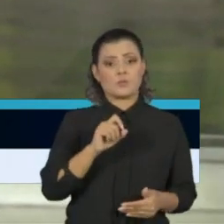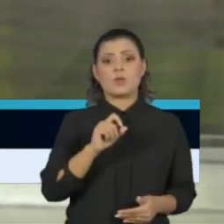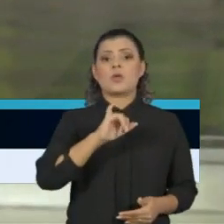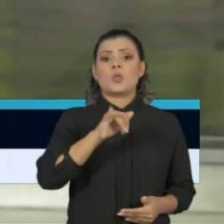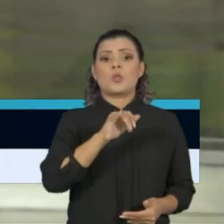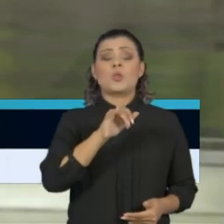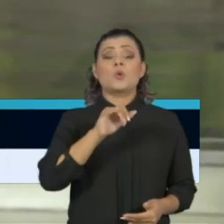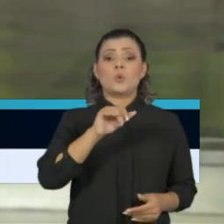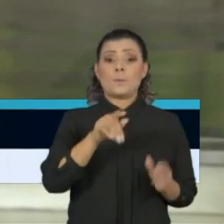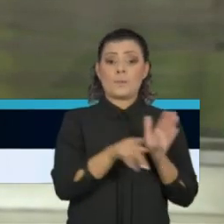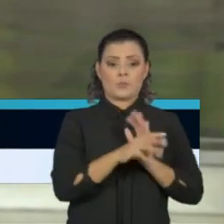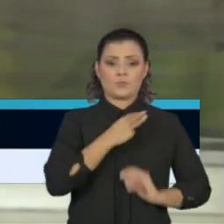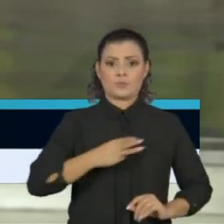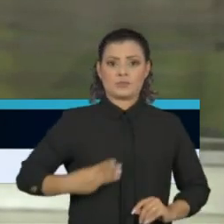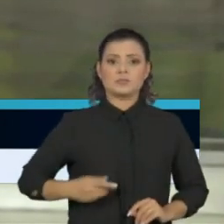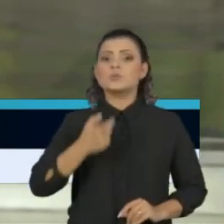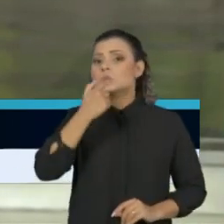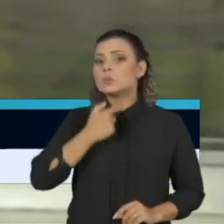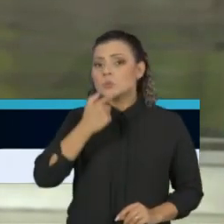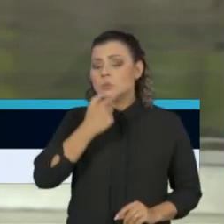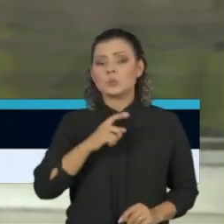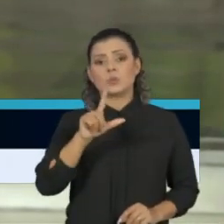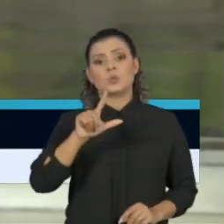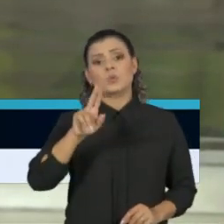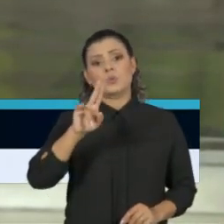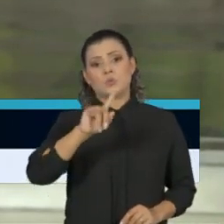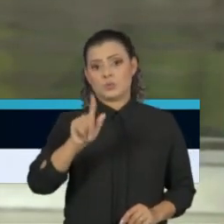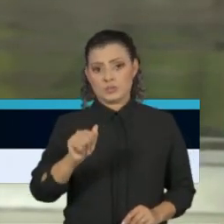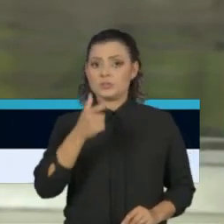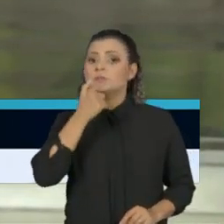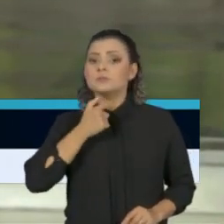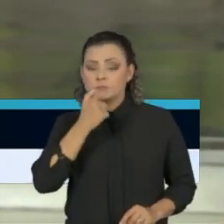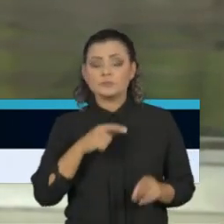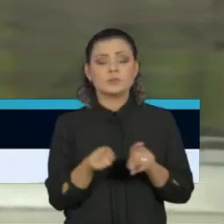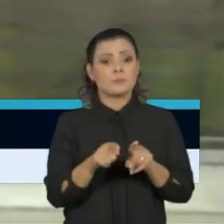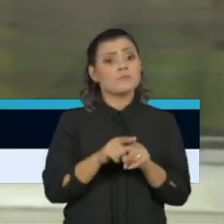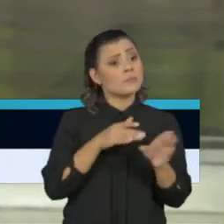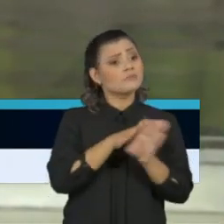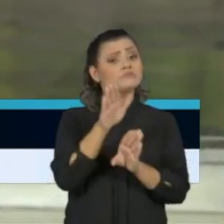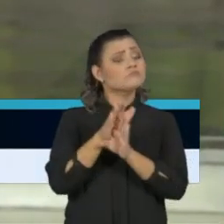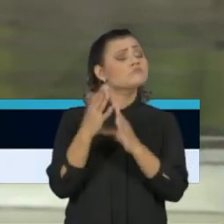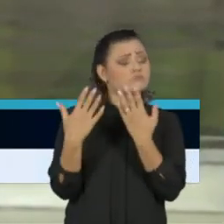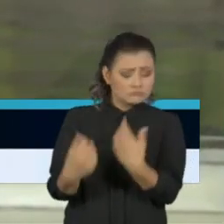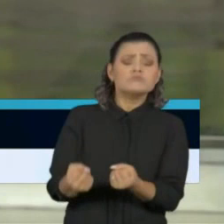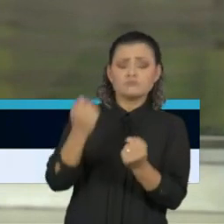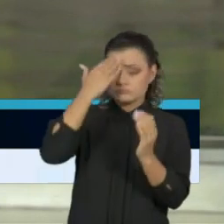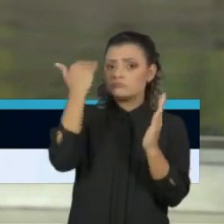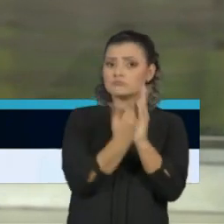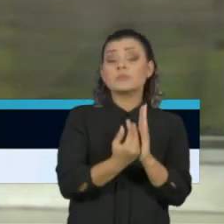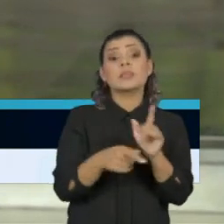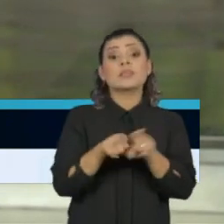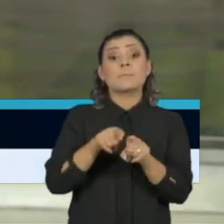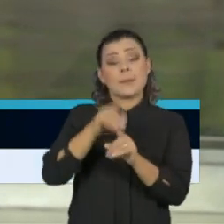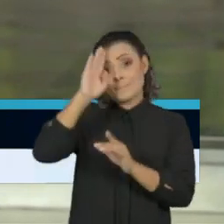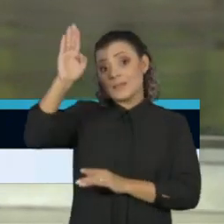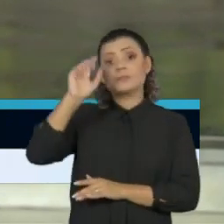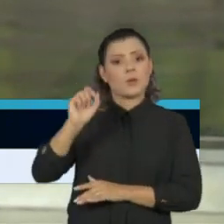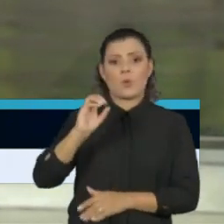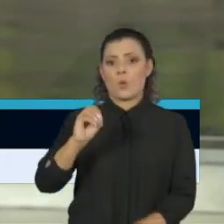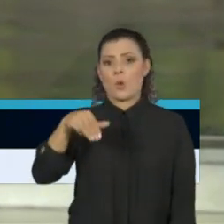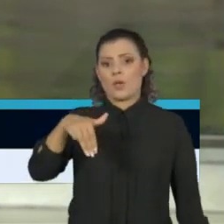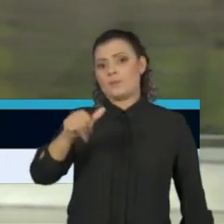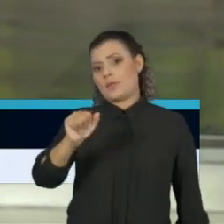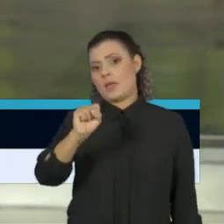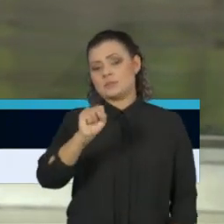continuará produzindo informações corretas e orientações adequadas, seguindo o protocolo da Organização Mundial